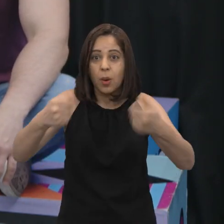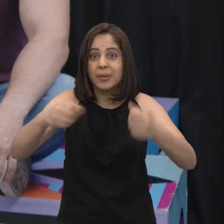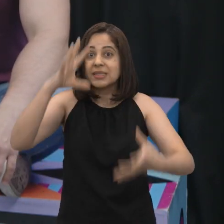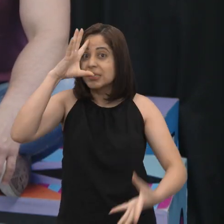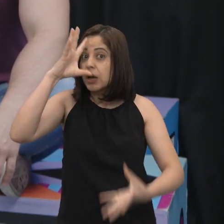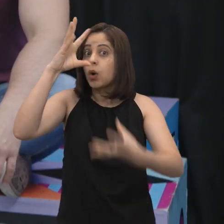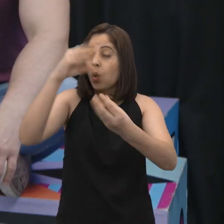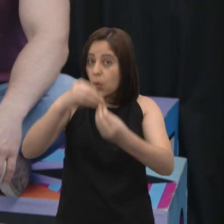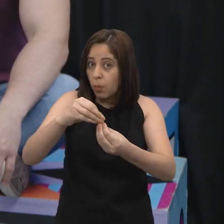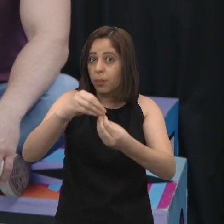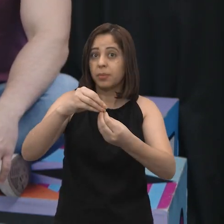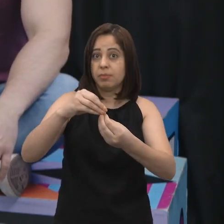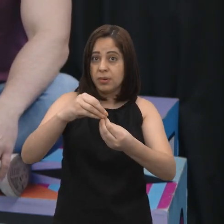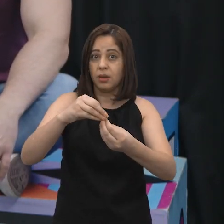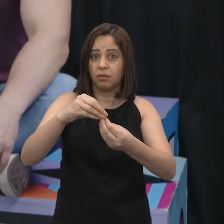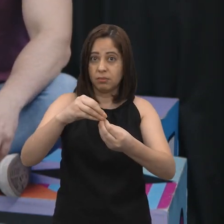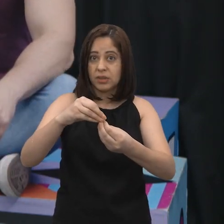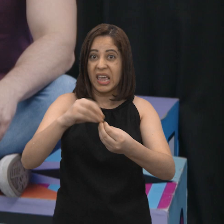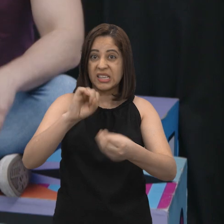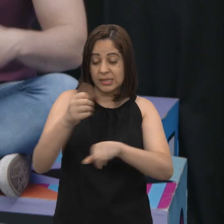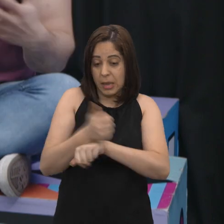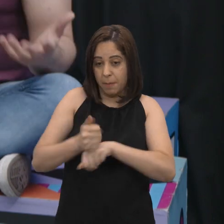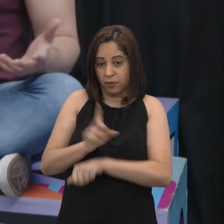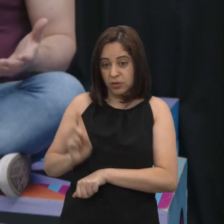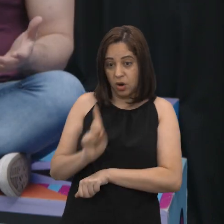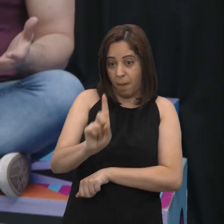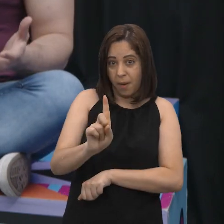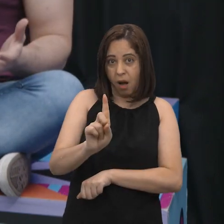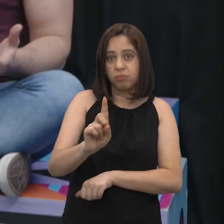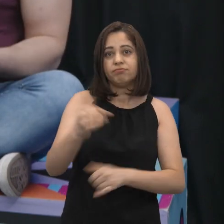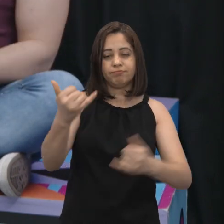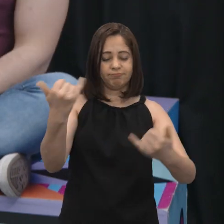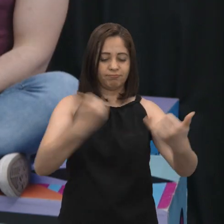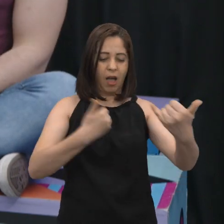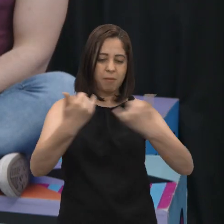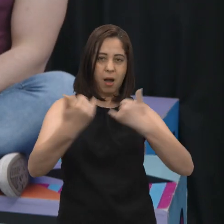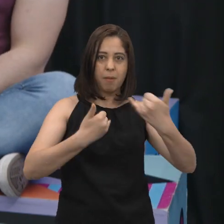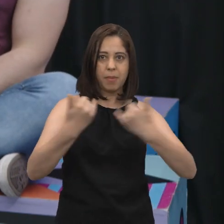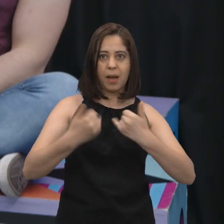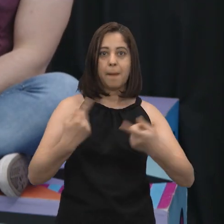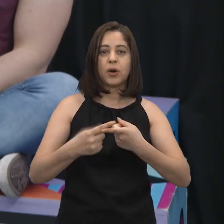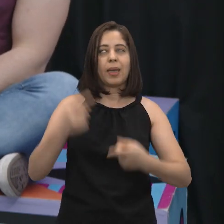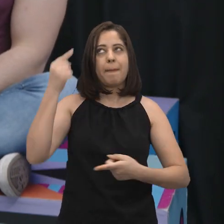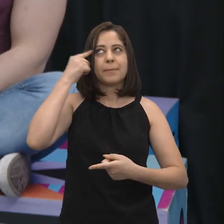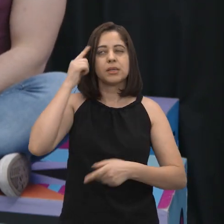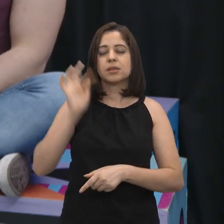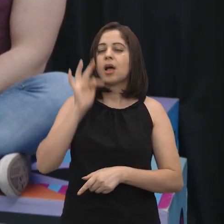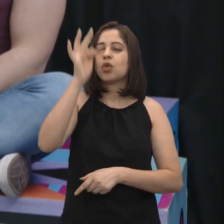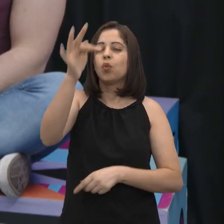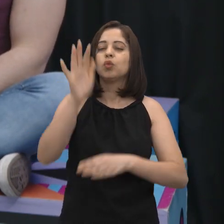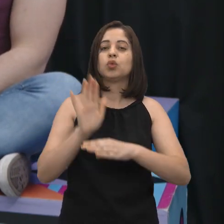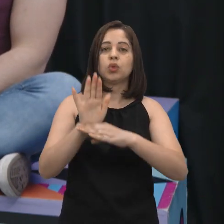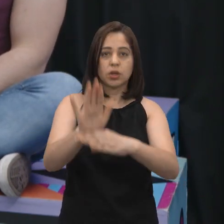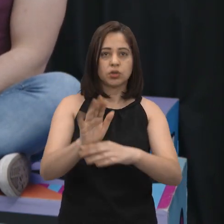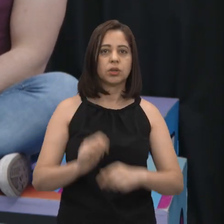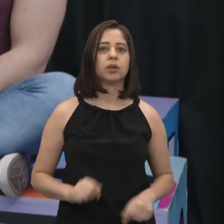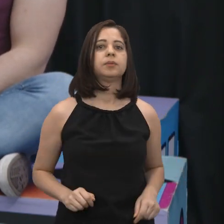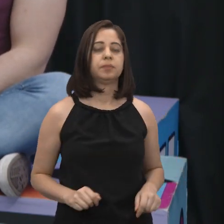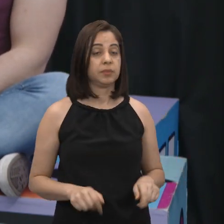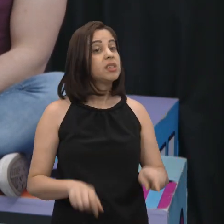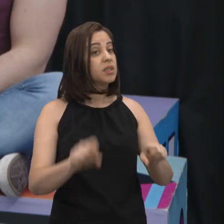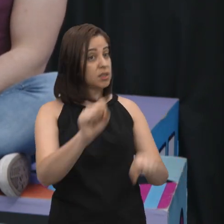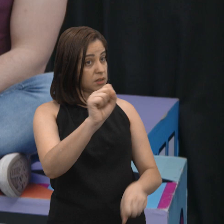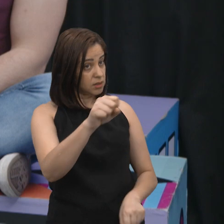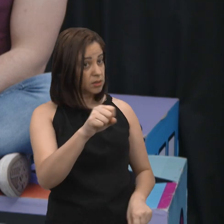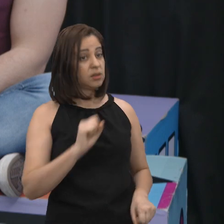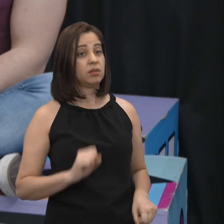fato, os dados estatísticos não são simplesmente para a gente medir a população, é para a gente realmente pensar no futuro dela. E para que ela possa se entender também, né?